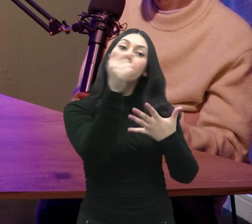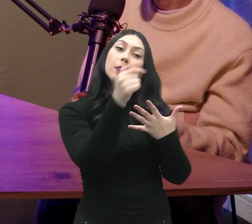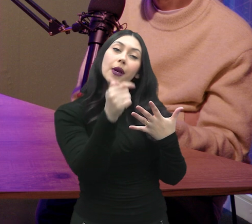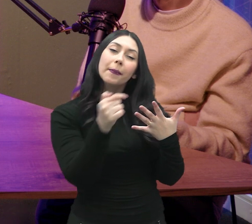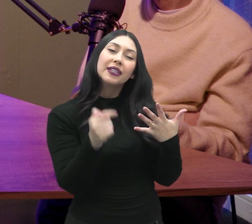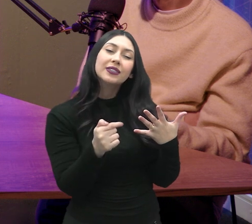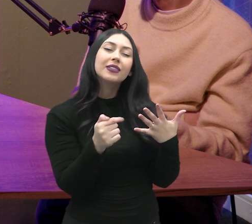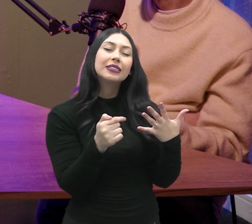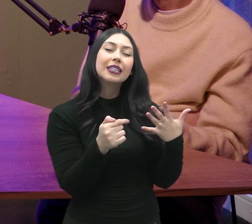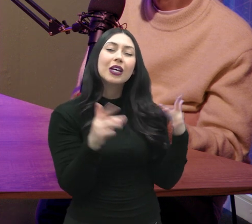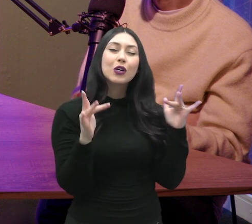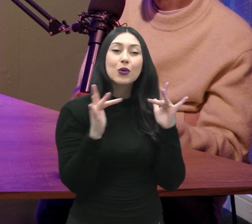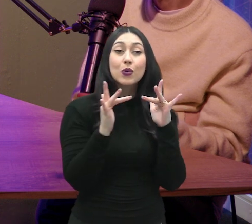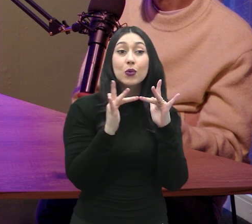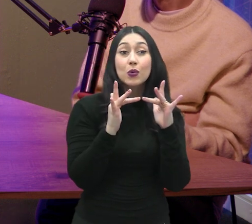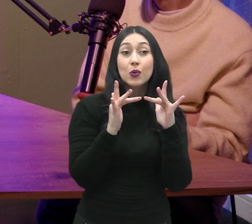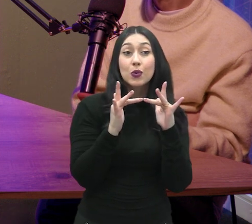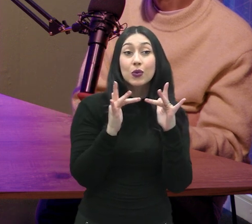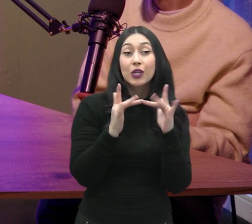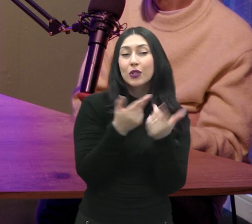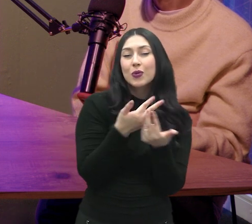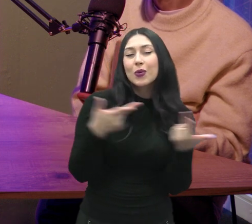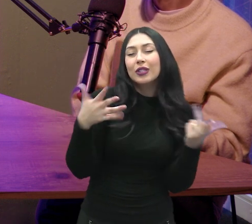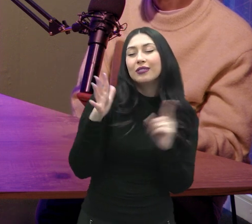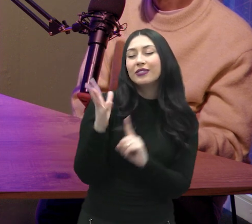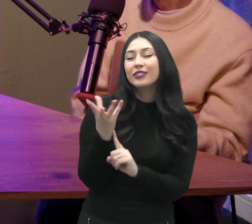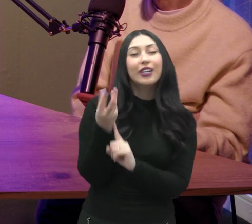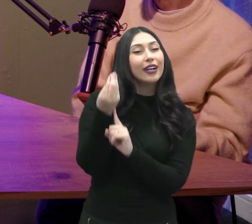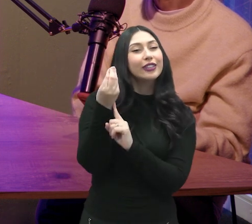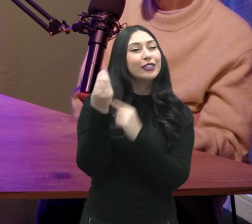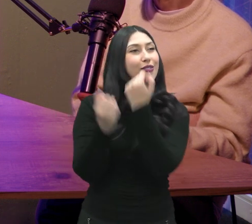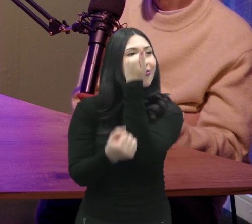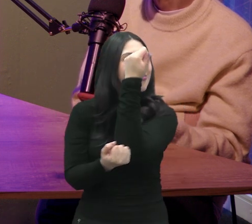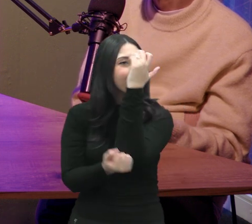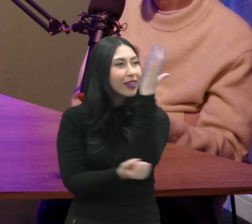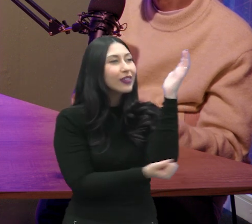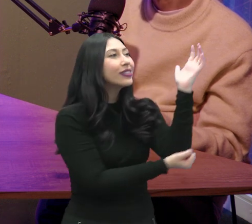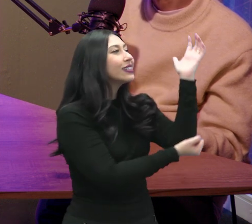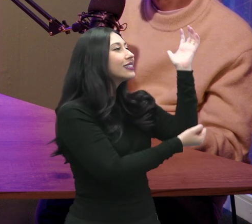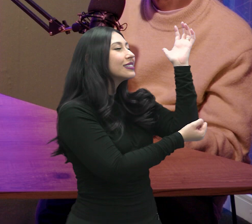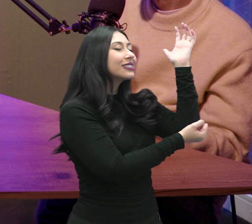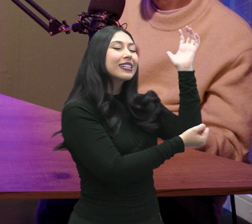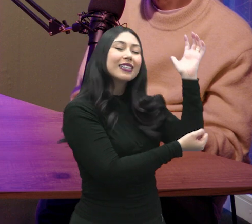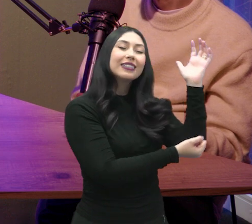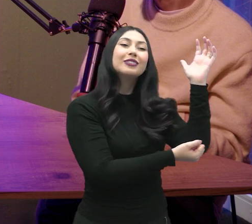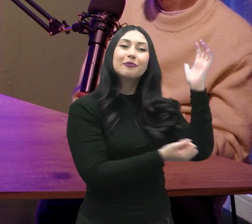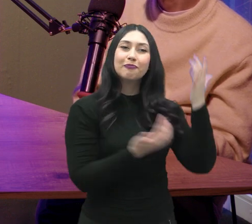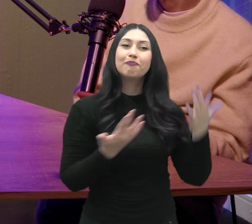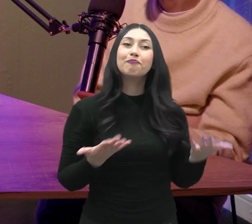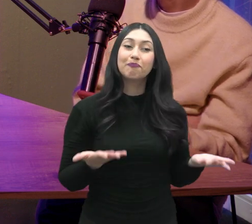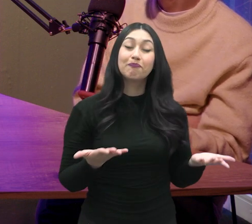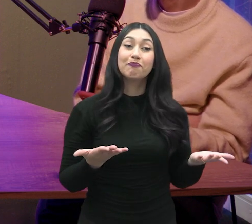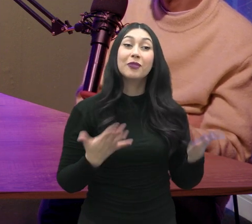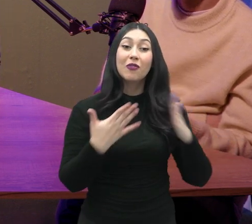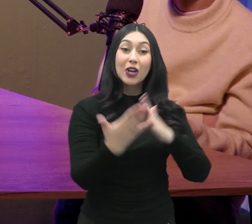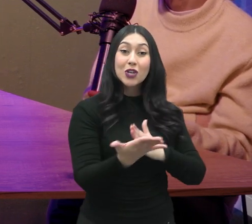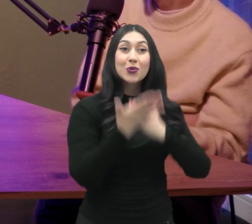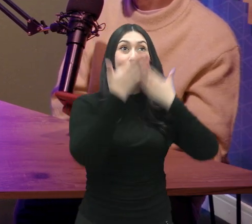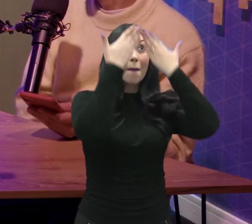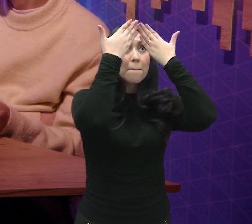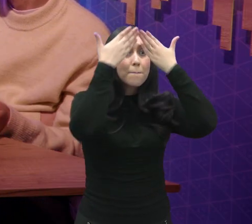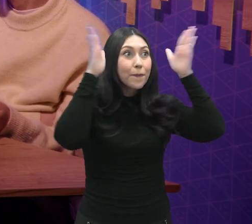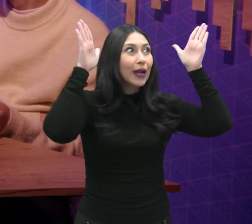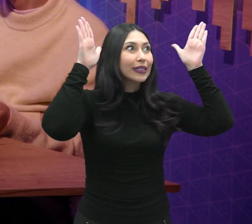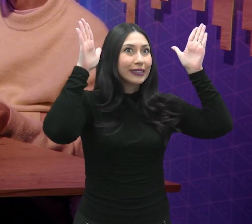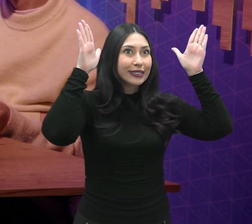opções mesmo que vão te colocar em contato com coisas artísticas, com a natureza. Esse descanso criativo é que vai mesmo abrir a